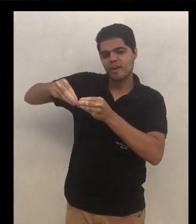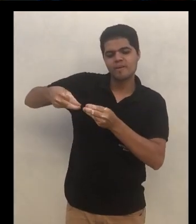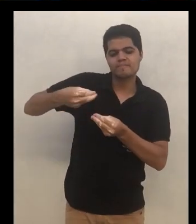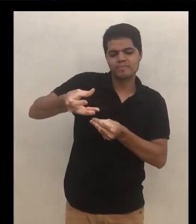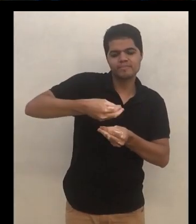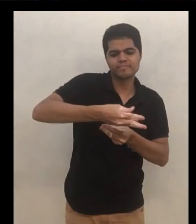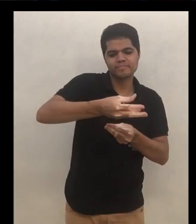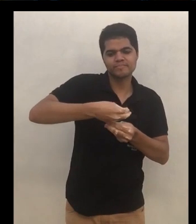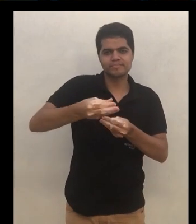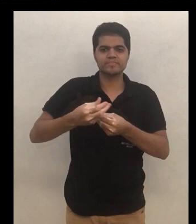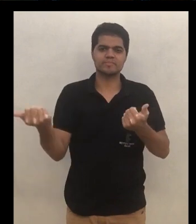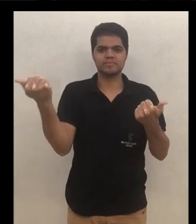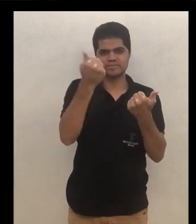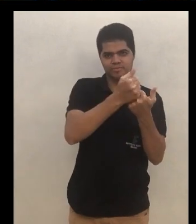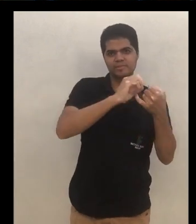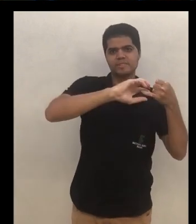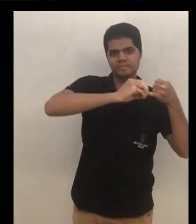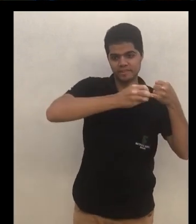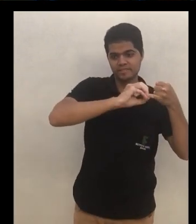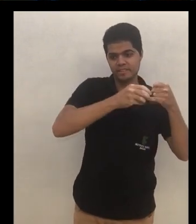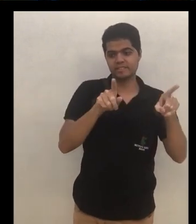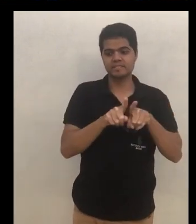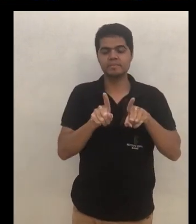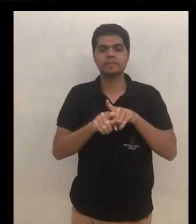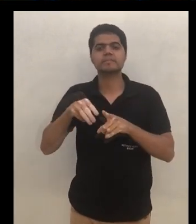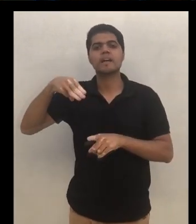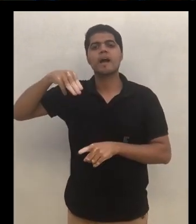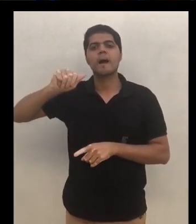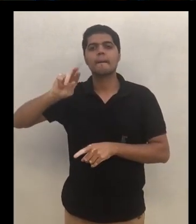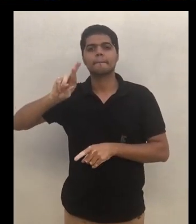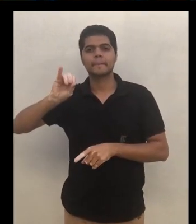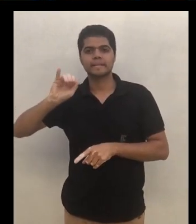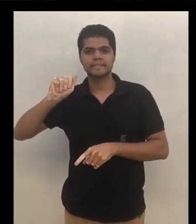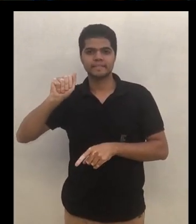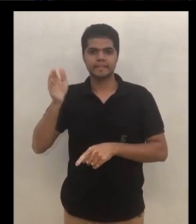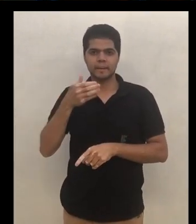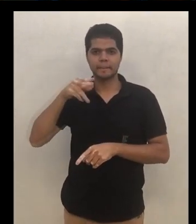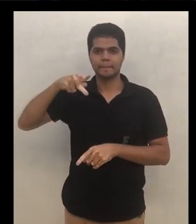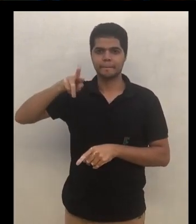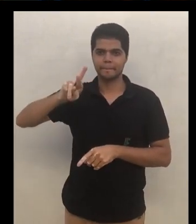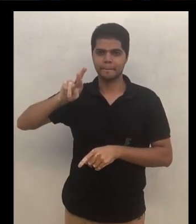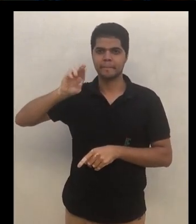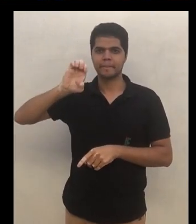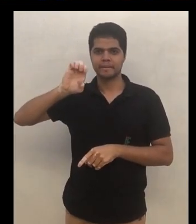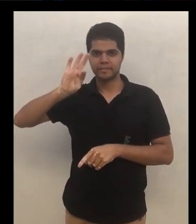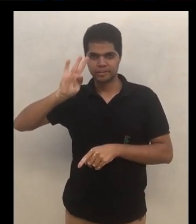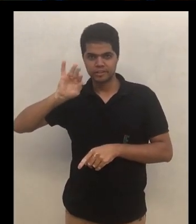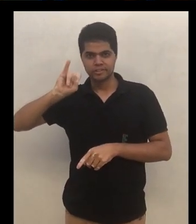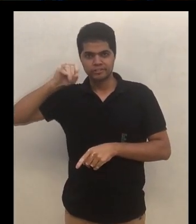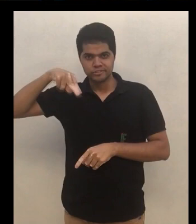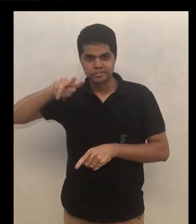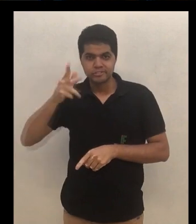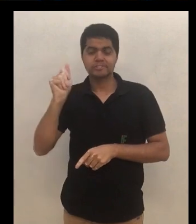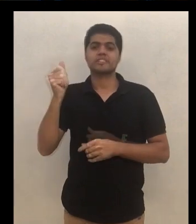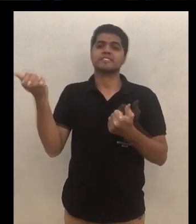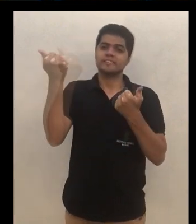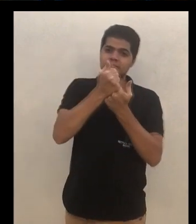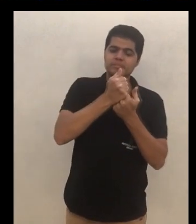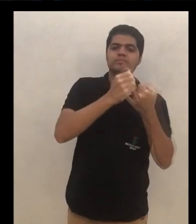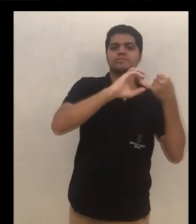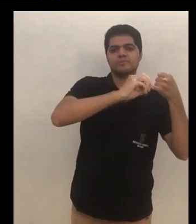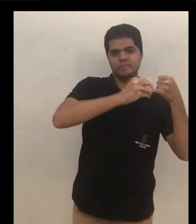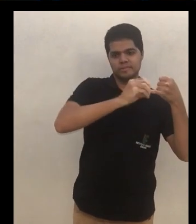substituindo também a soja. A Maria Pretinha e o feijão guandu também em substituição à